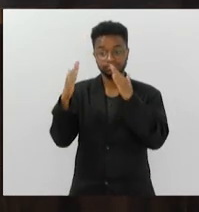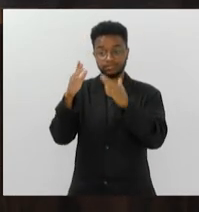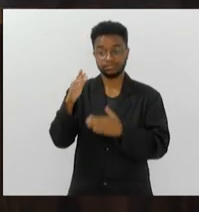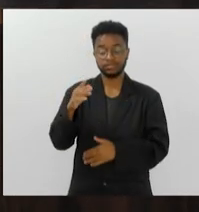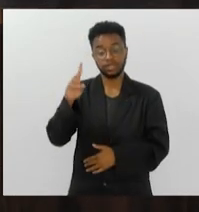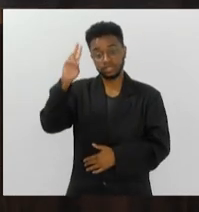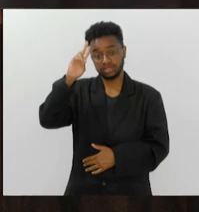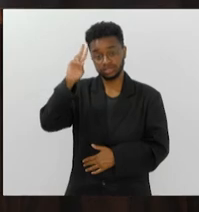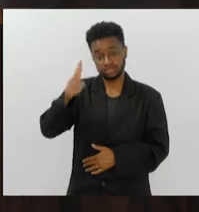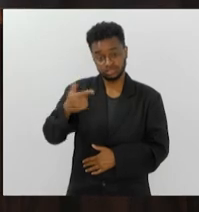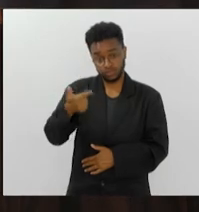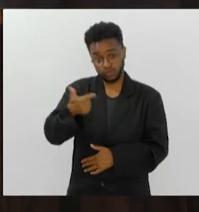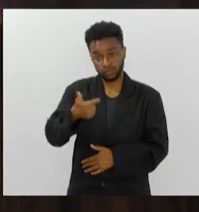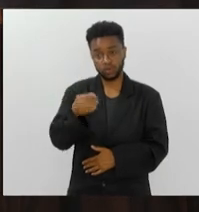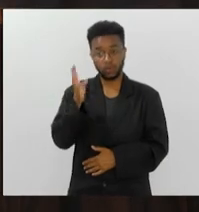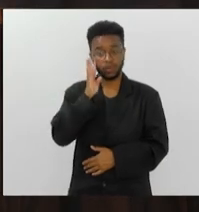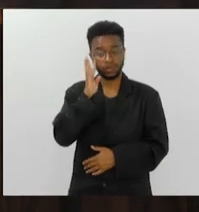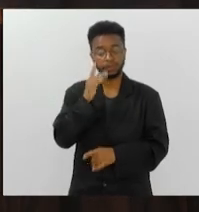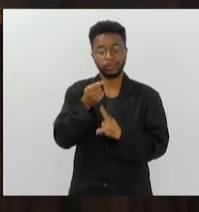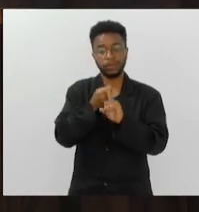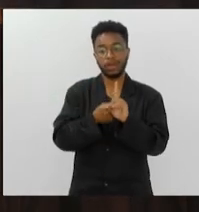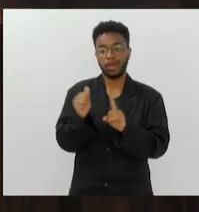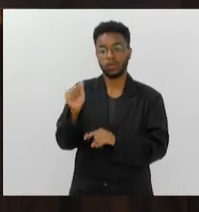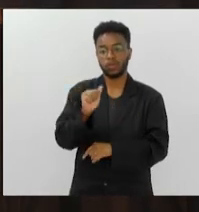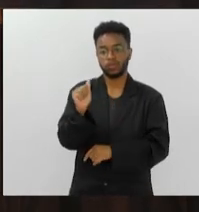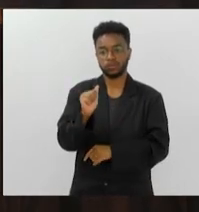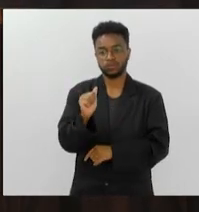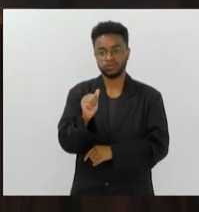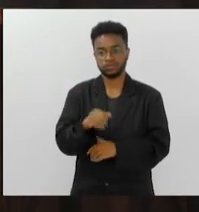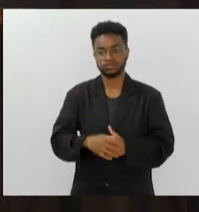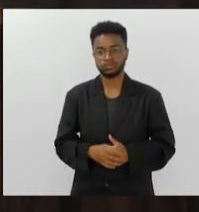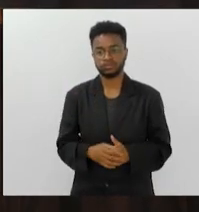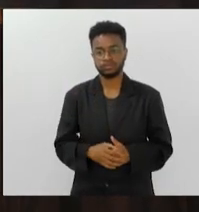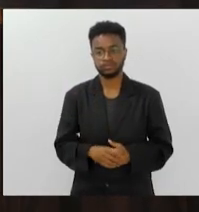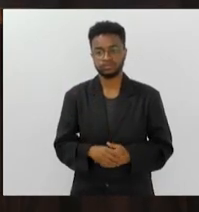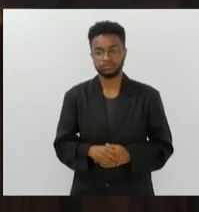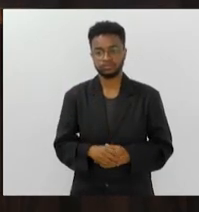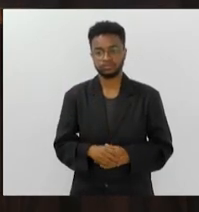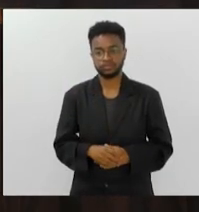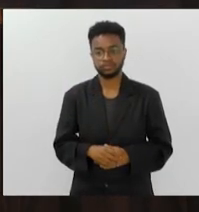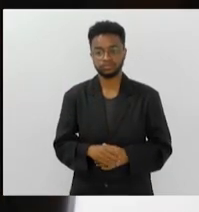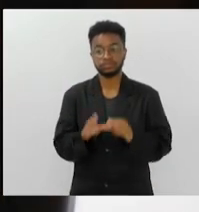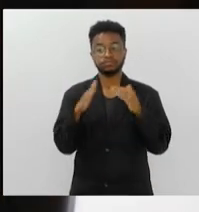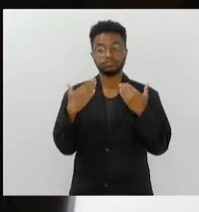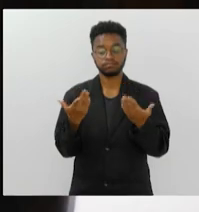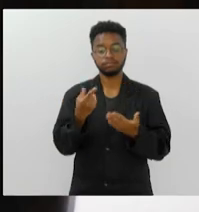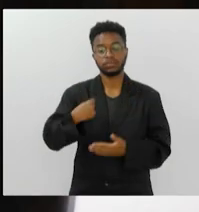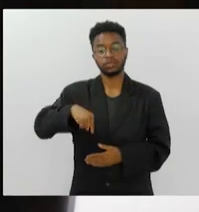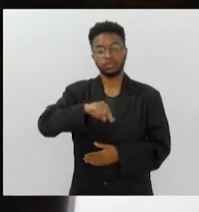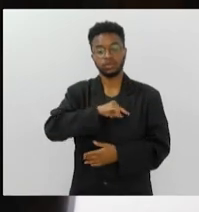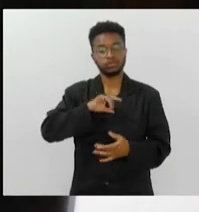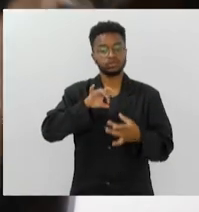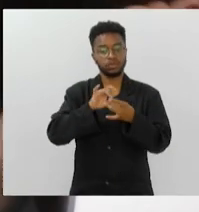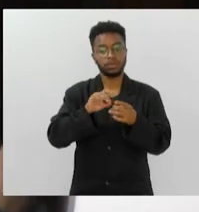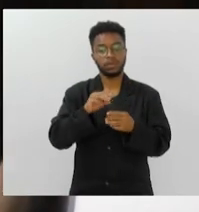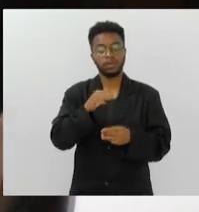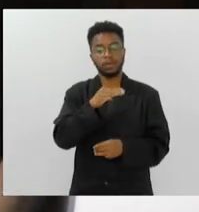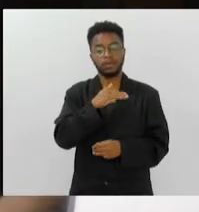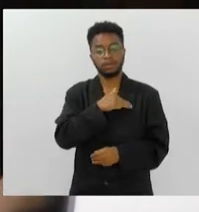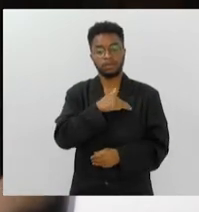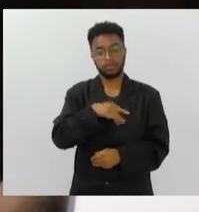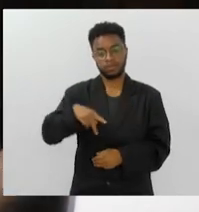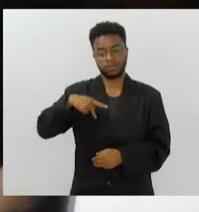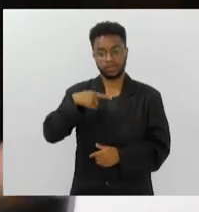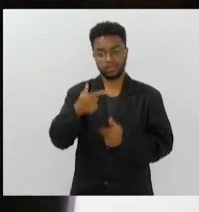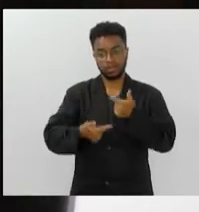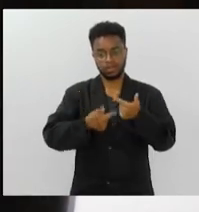segunda, quarta-feira do mês de agosto. Então, gente, para nós do Ministério Público do Trabalho, eu acredito que para essa